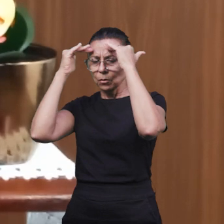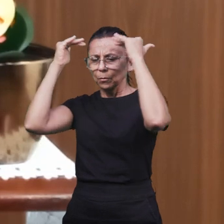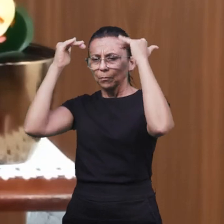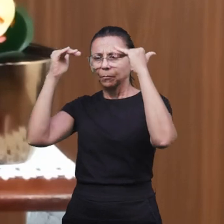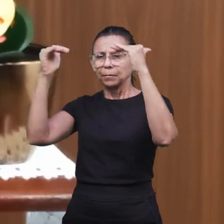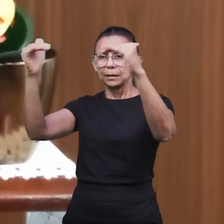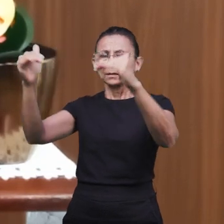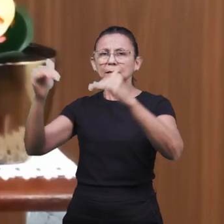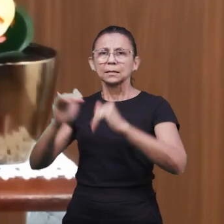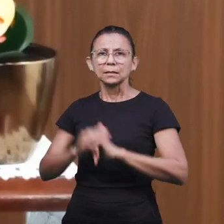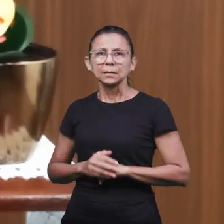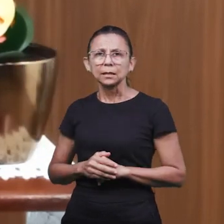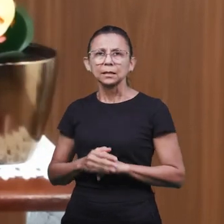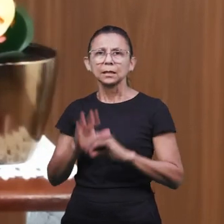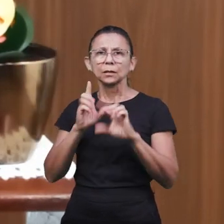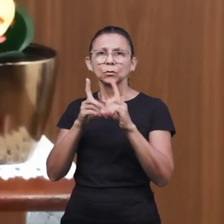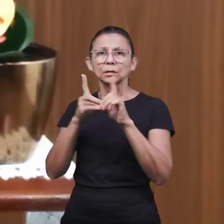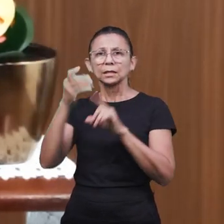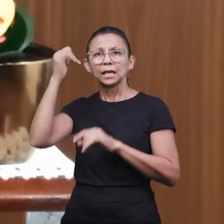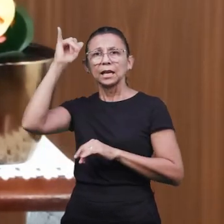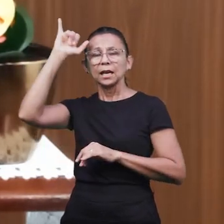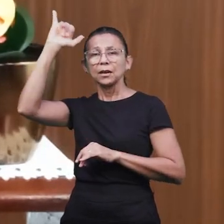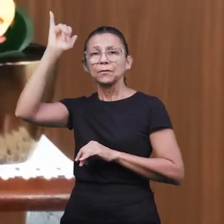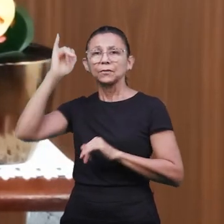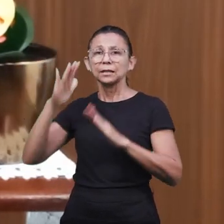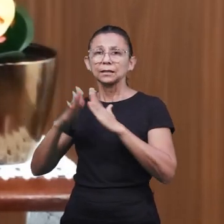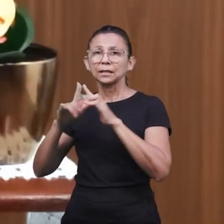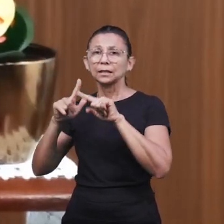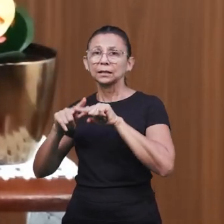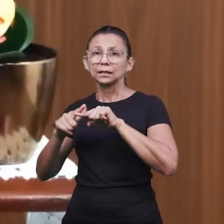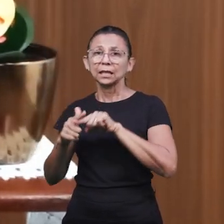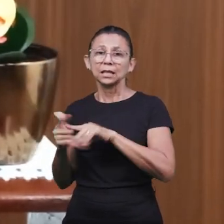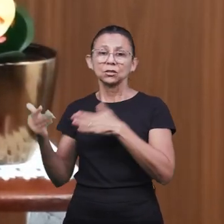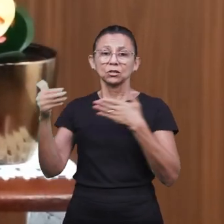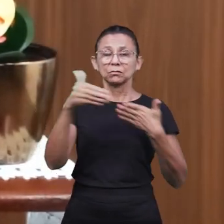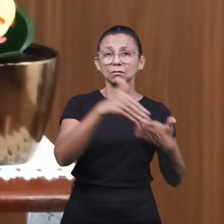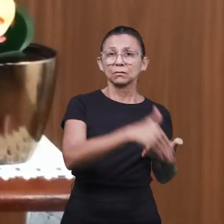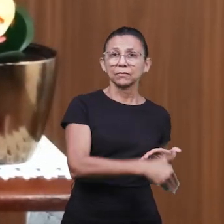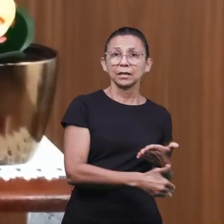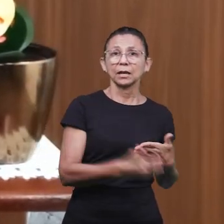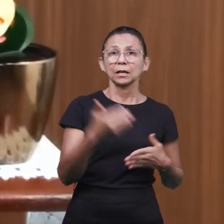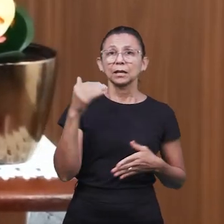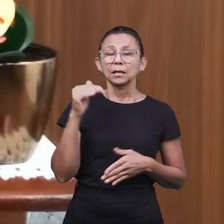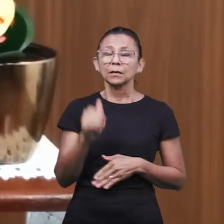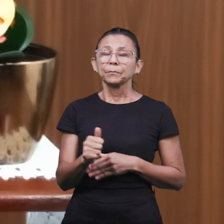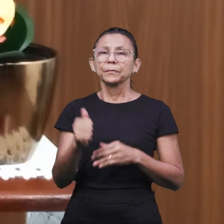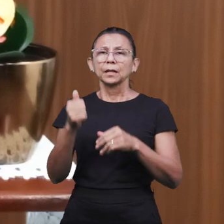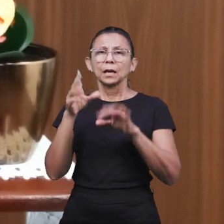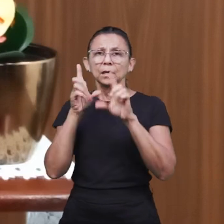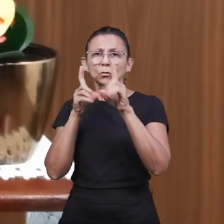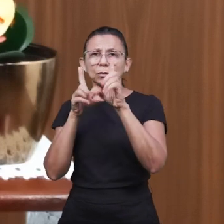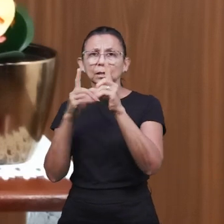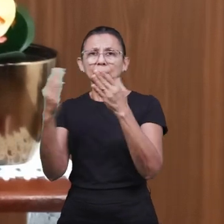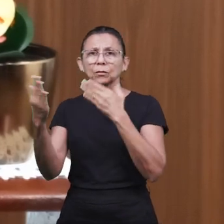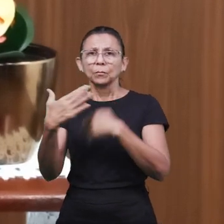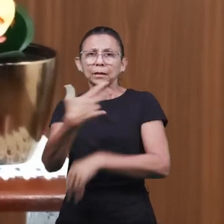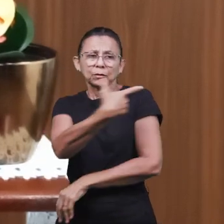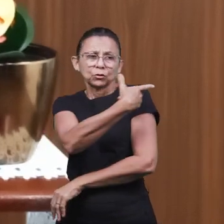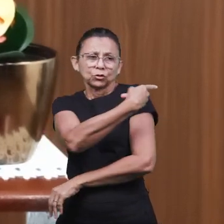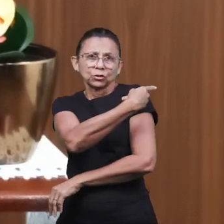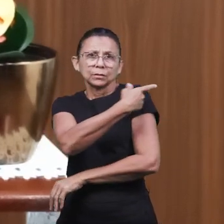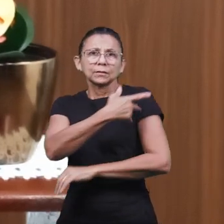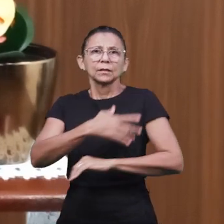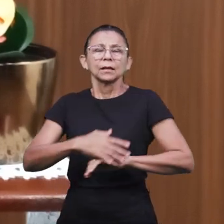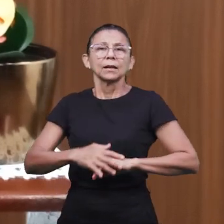toda a contaminação deste mundo. A doutrina é como uma vacina. Quando você está doutrinado na palavra do Senhor,